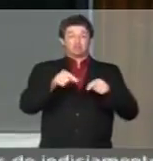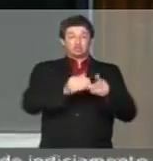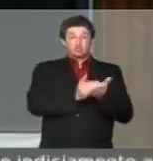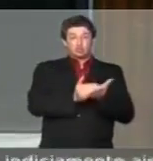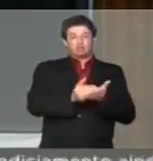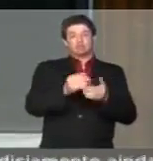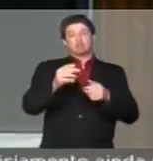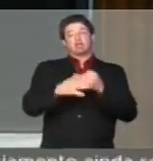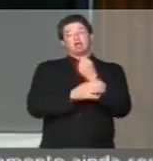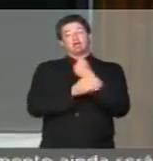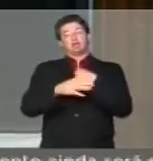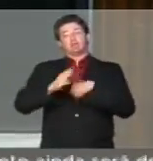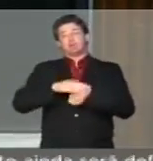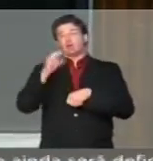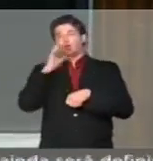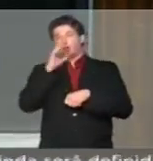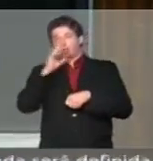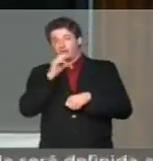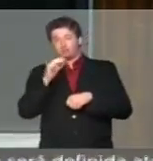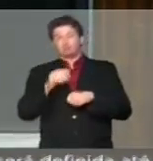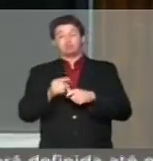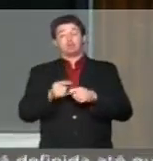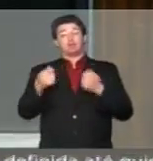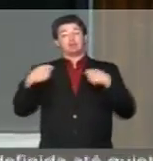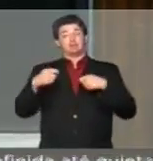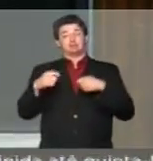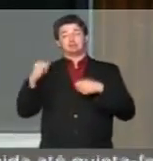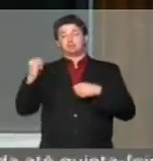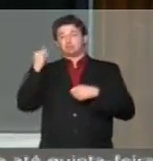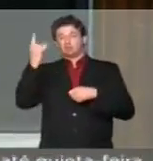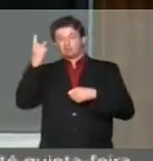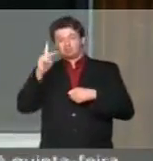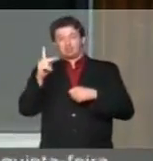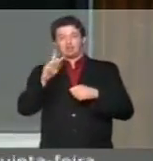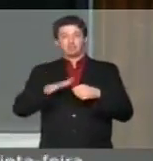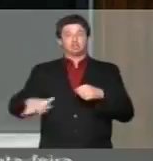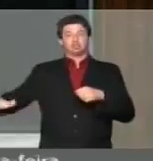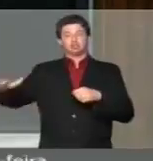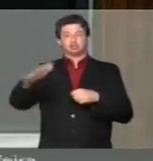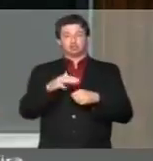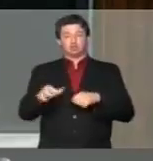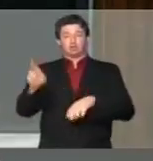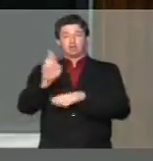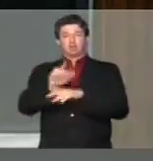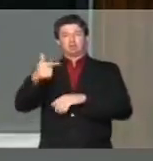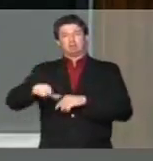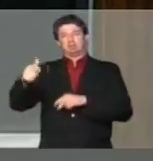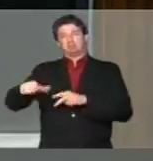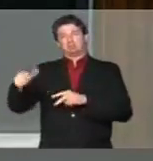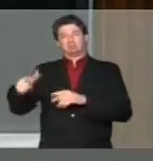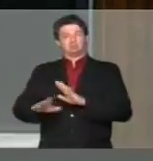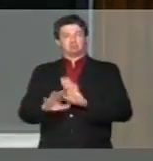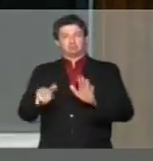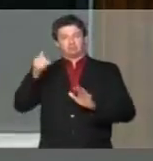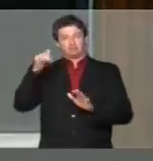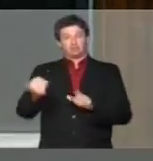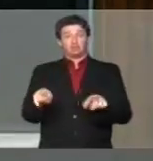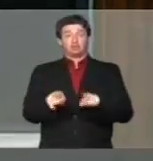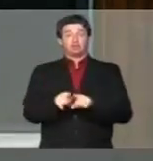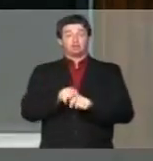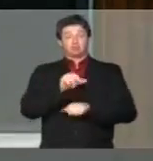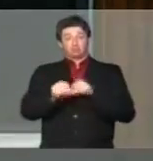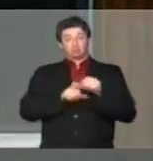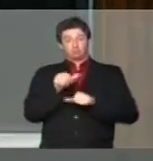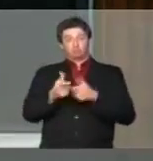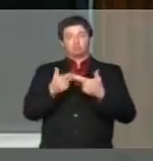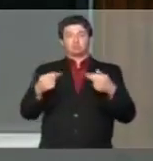garantindo a celeridade e o filtro necessário nos julgamentos de repercussão geral e recursos repetitivos. Fazem ainda as